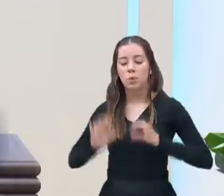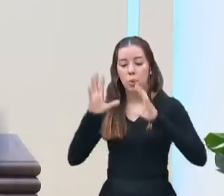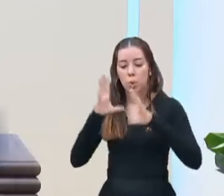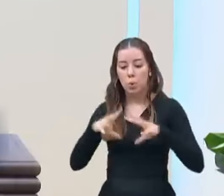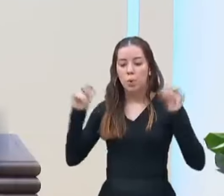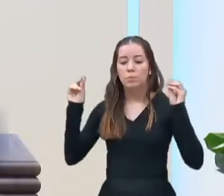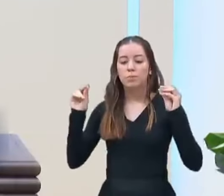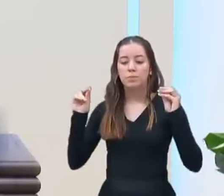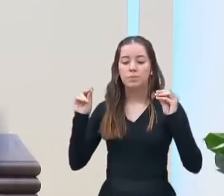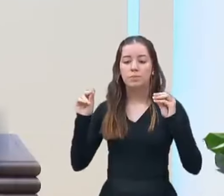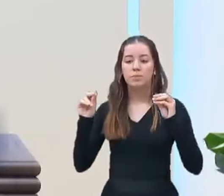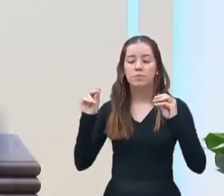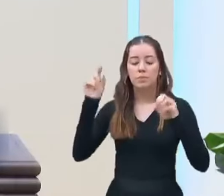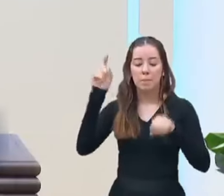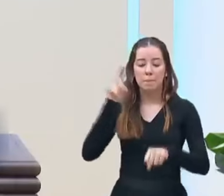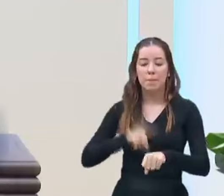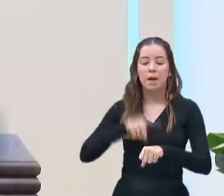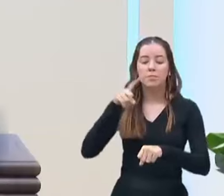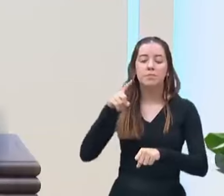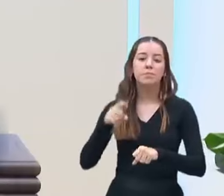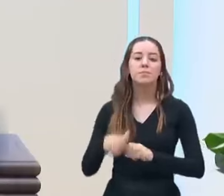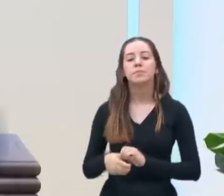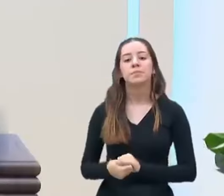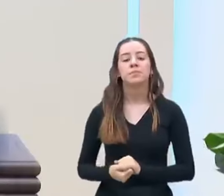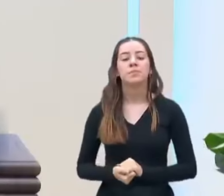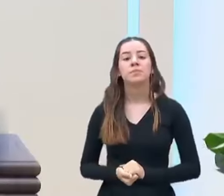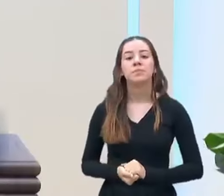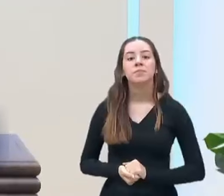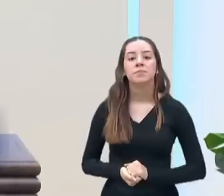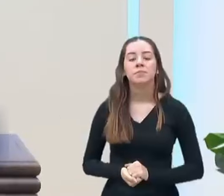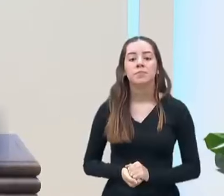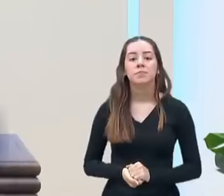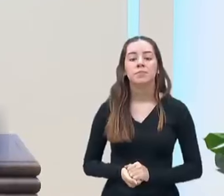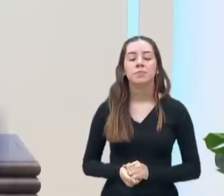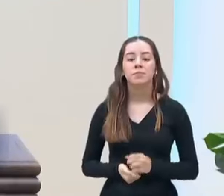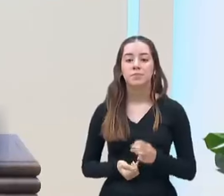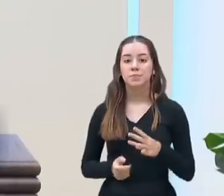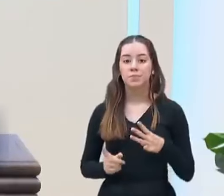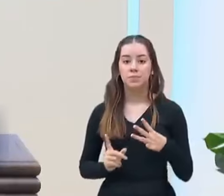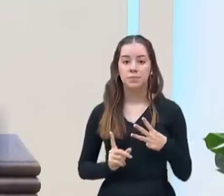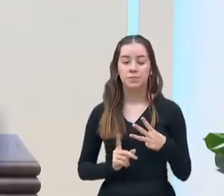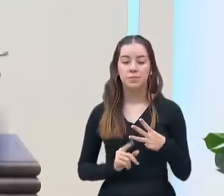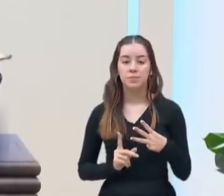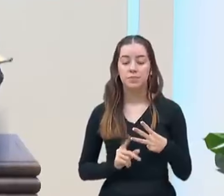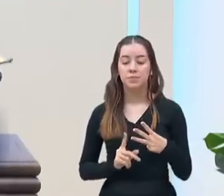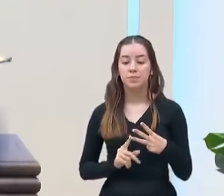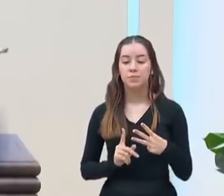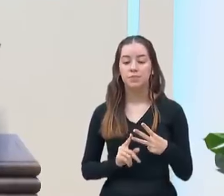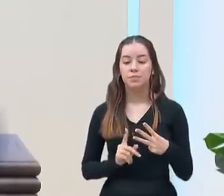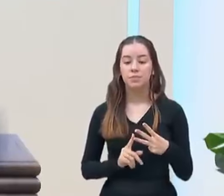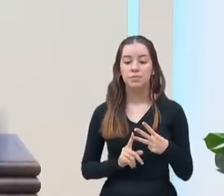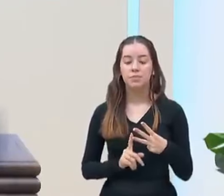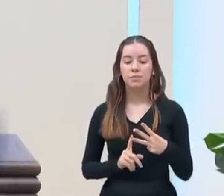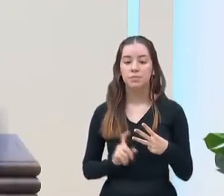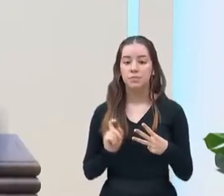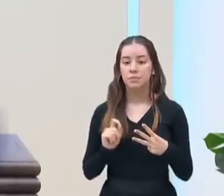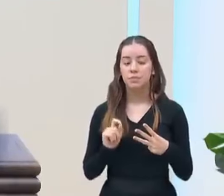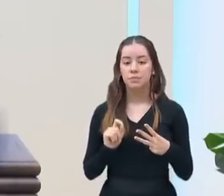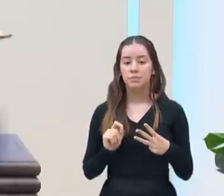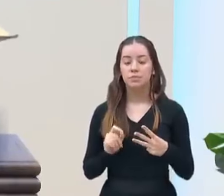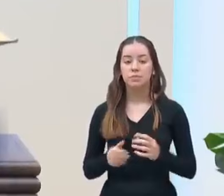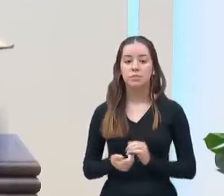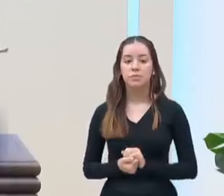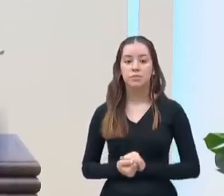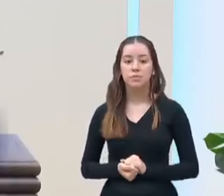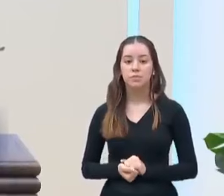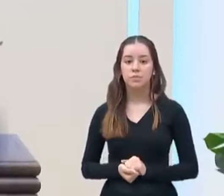foi curado imediatamente. A terceira ação de Jesus